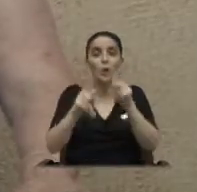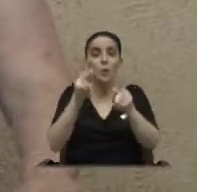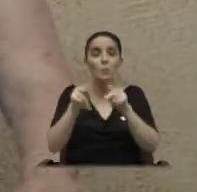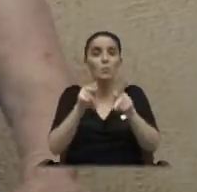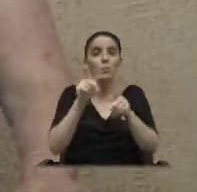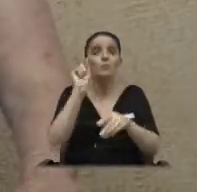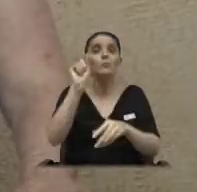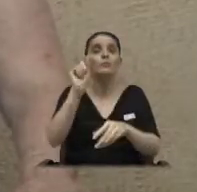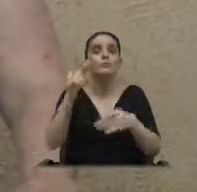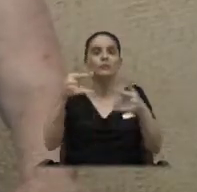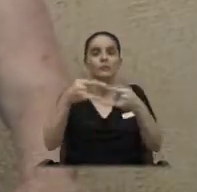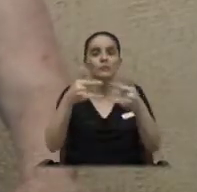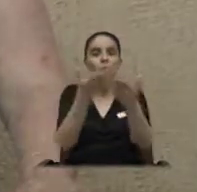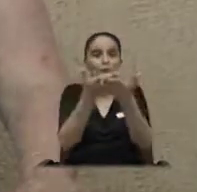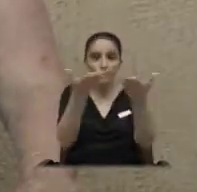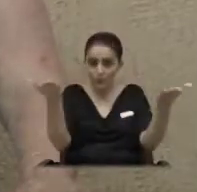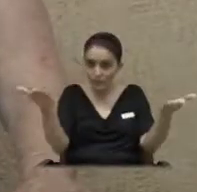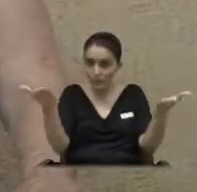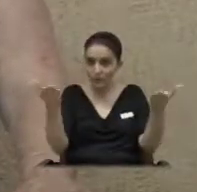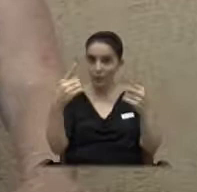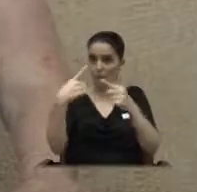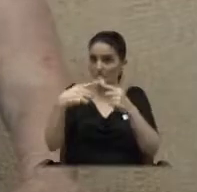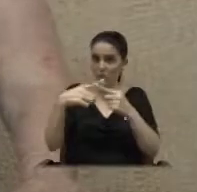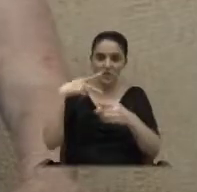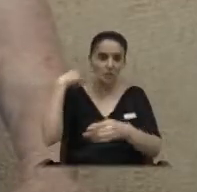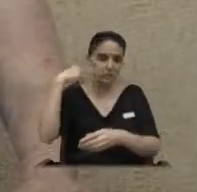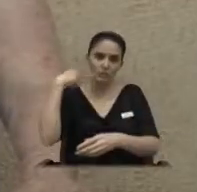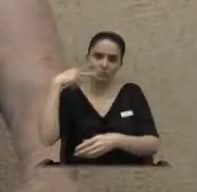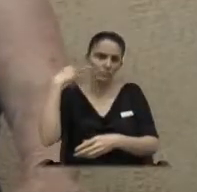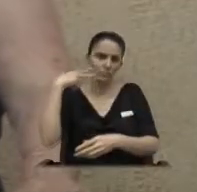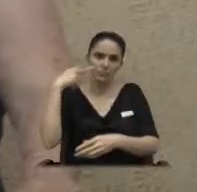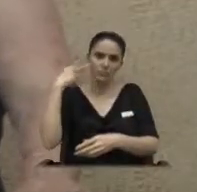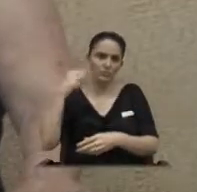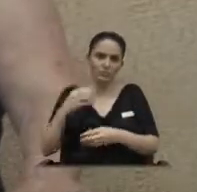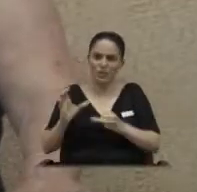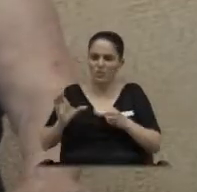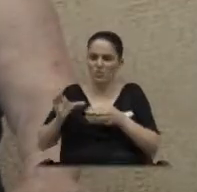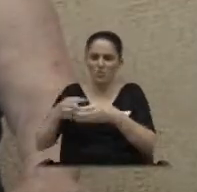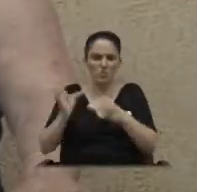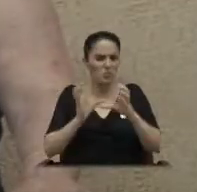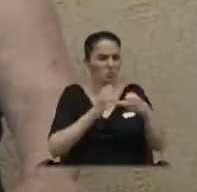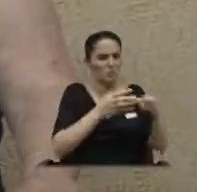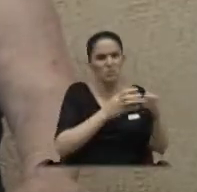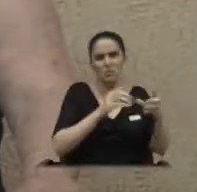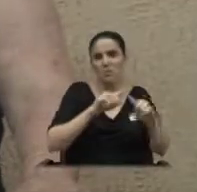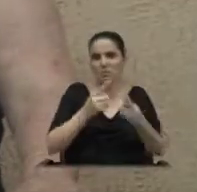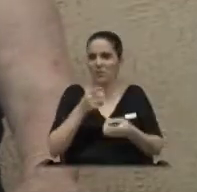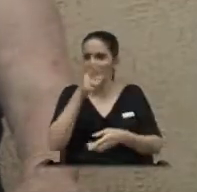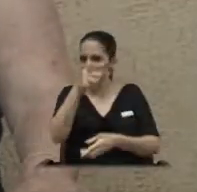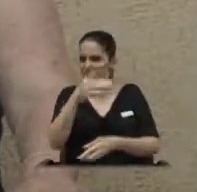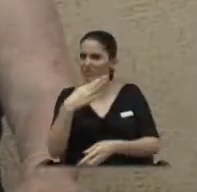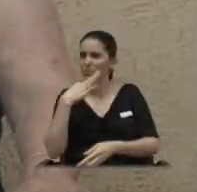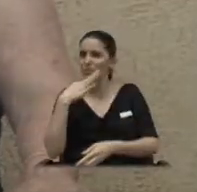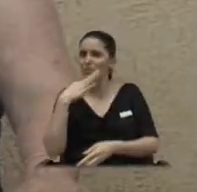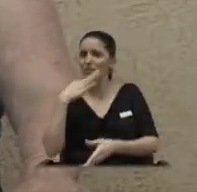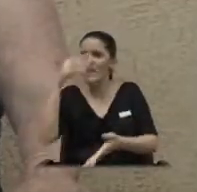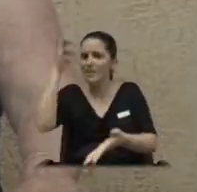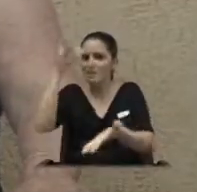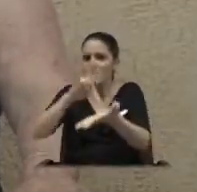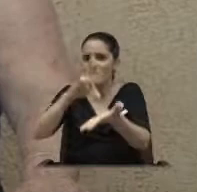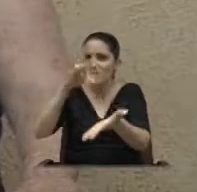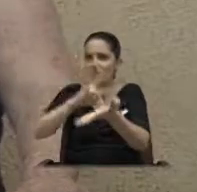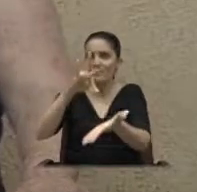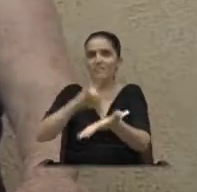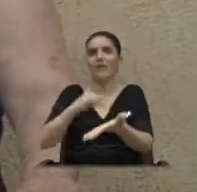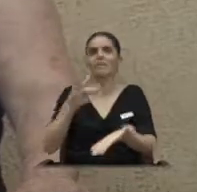passe, que são vocês. Porque nós, legisladores aqui, a gente passa pelas comissões, mas ninguém sabe o que passa vocês. Quem sabe o que passa são